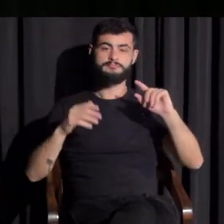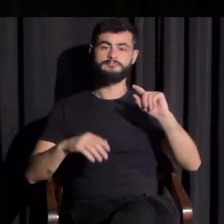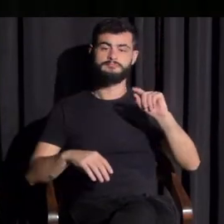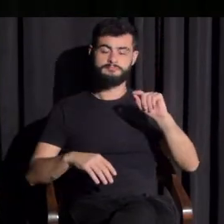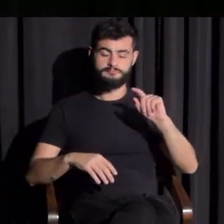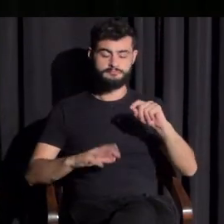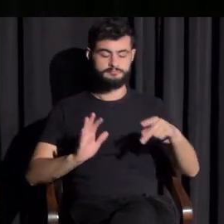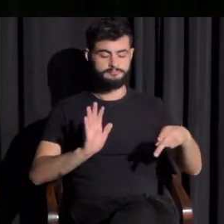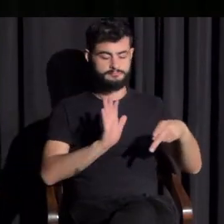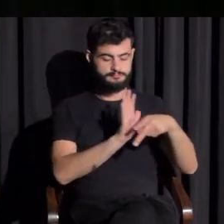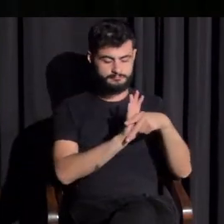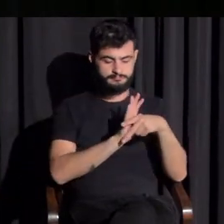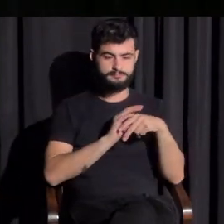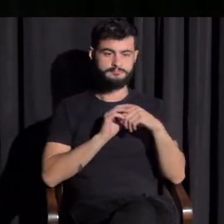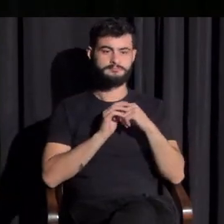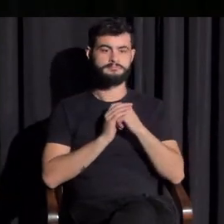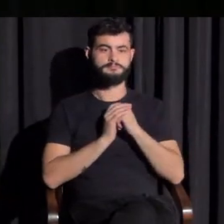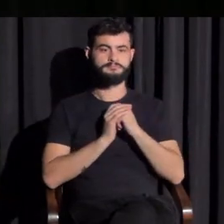entre